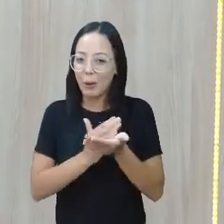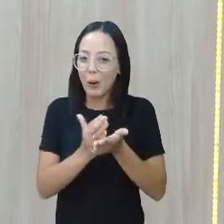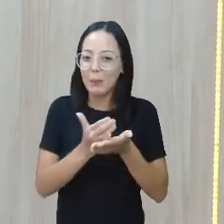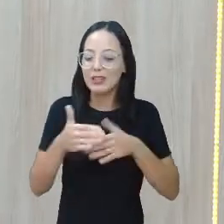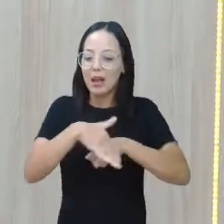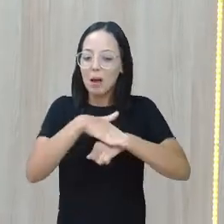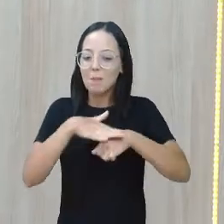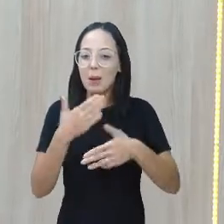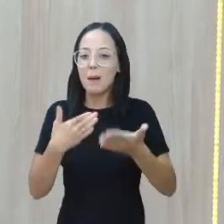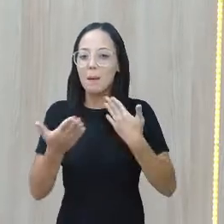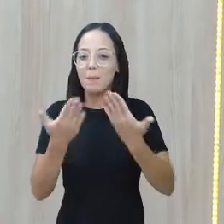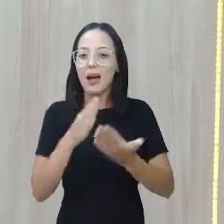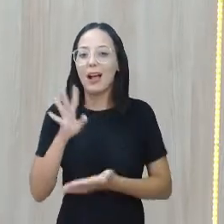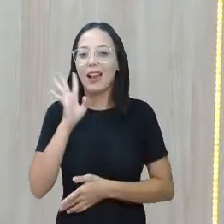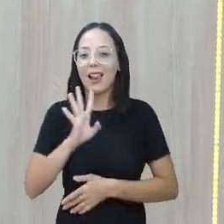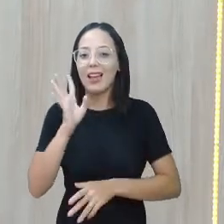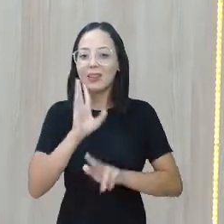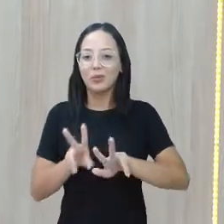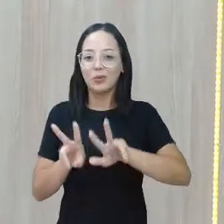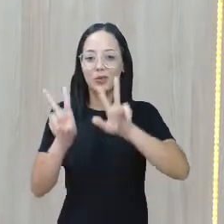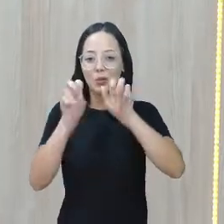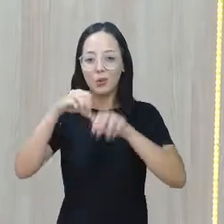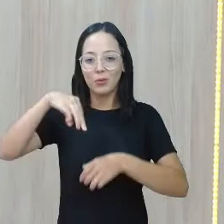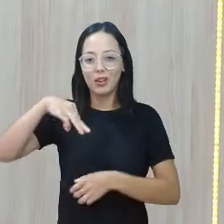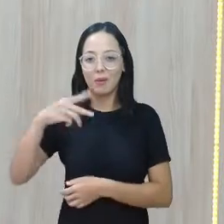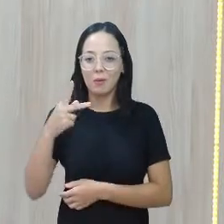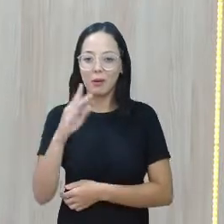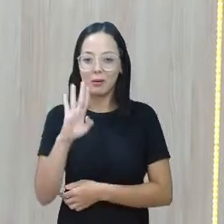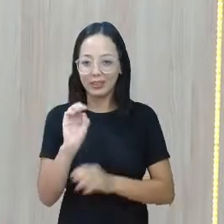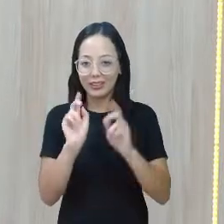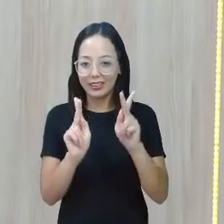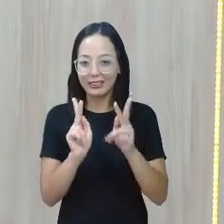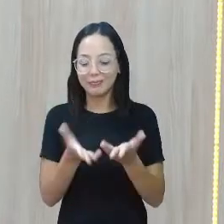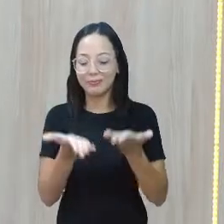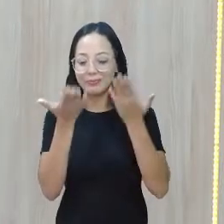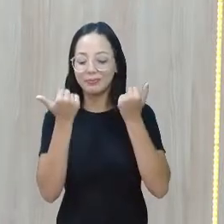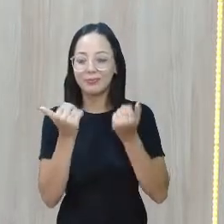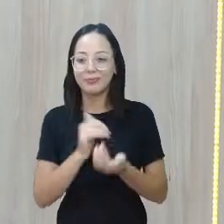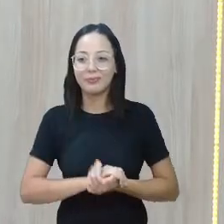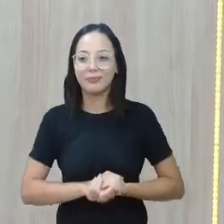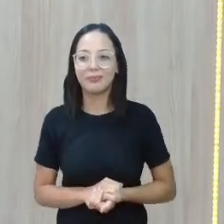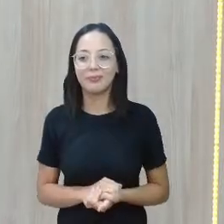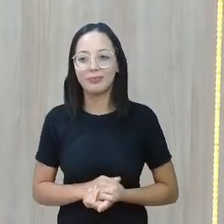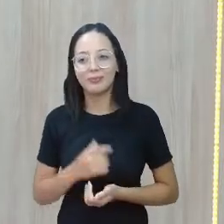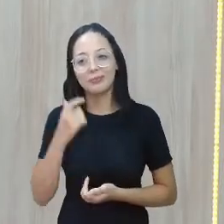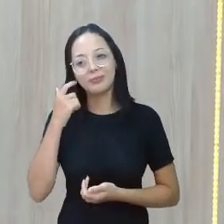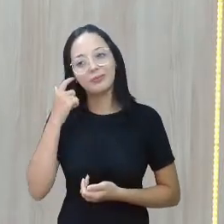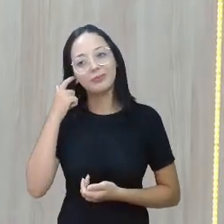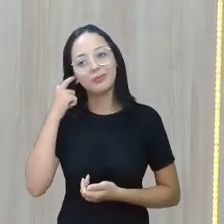bater um papo legal sobre MPB, ok? Então vamos embora.